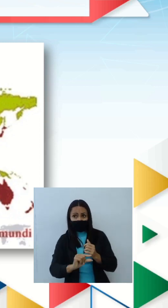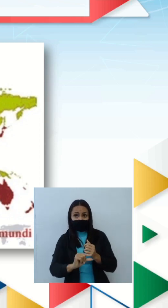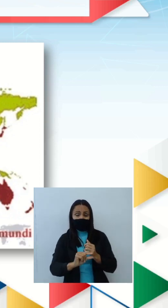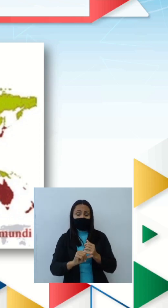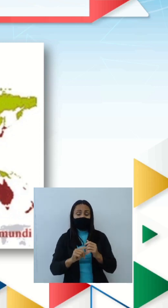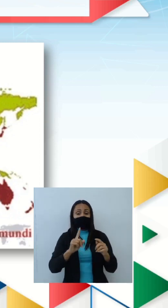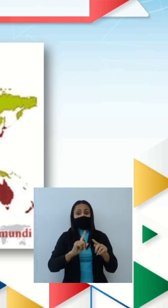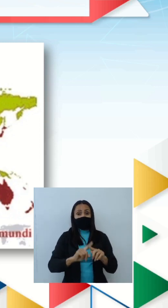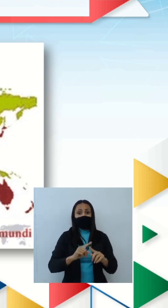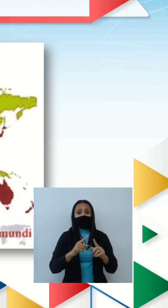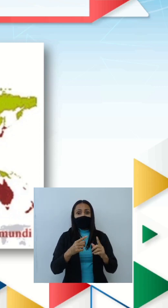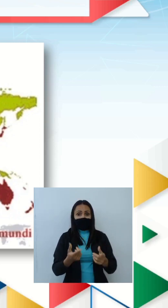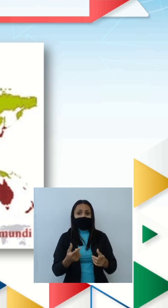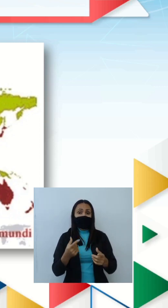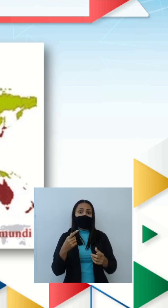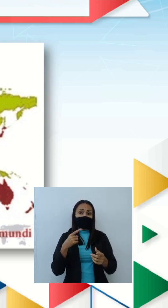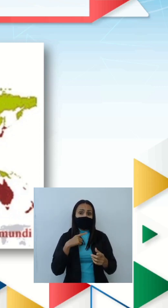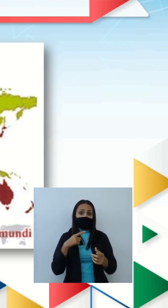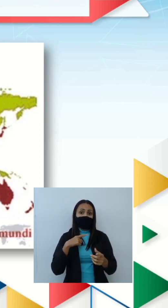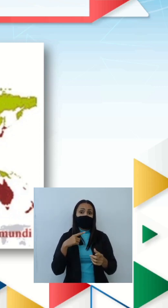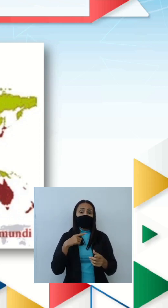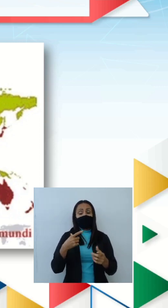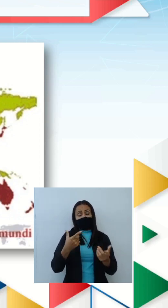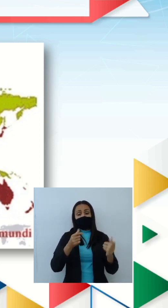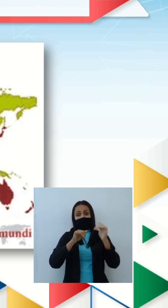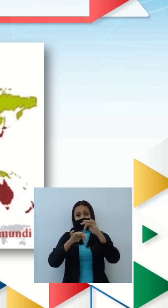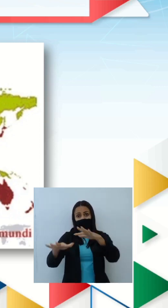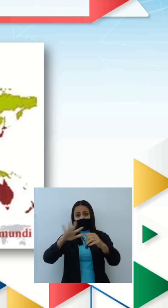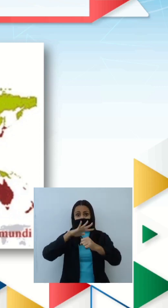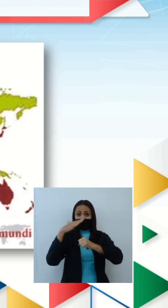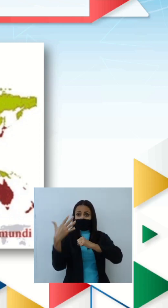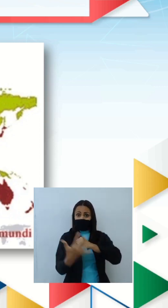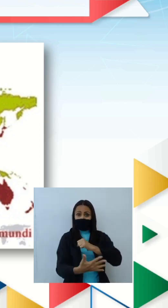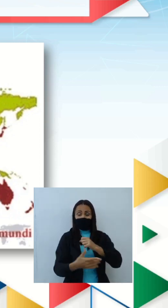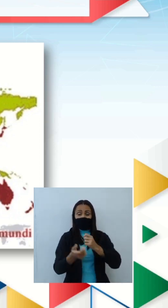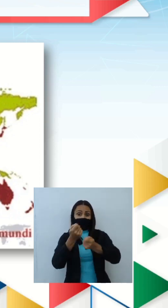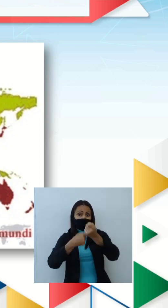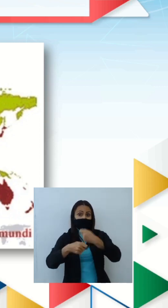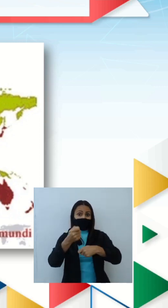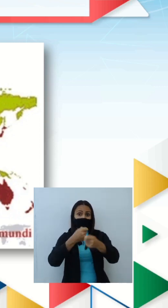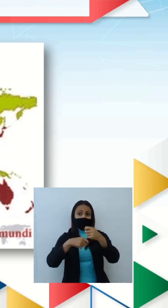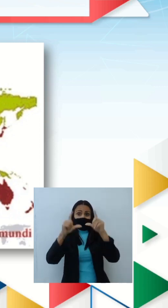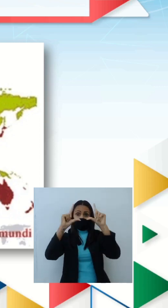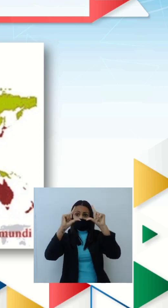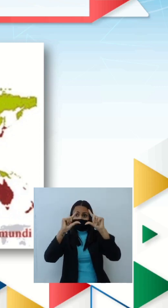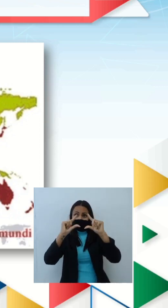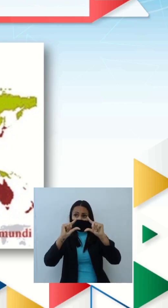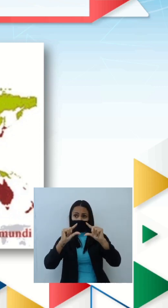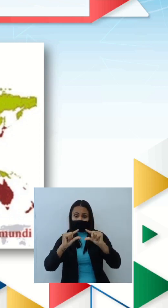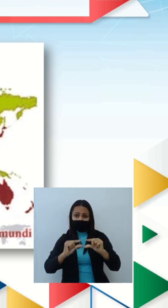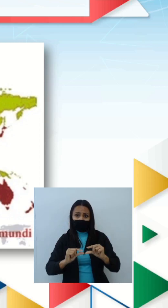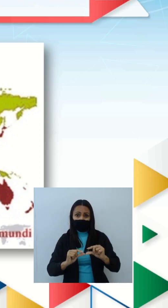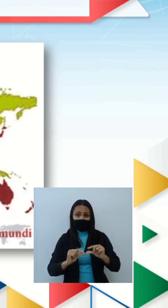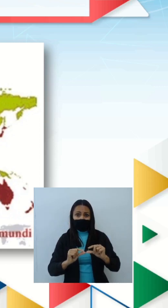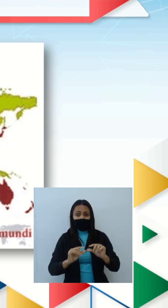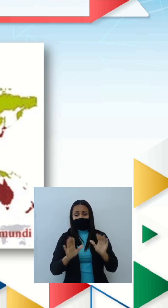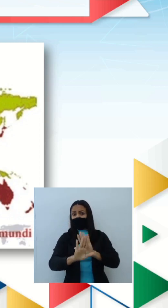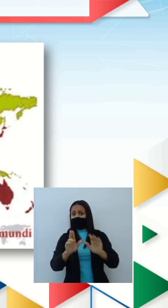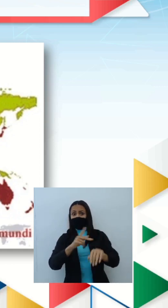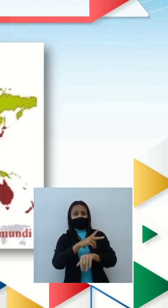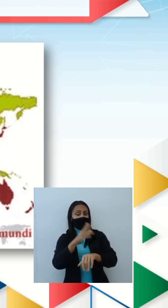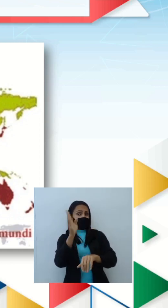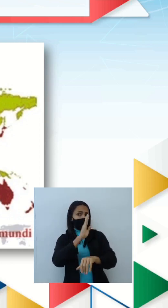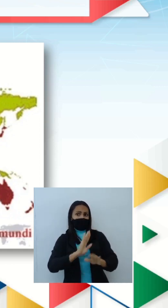salientar que foi decorrente da pandemia. A economia no mundo todo caiu, não só foi no Brasil, tá, gente? Mas a gente tem